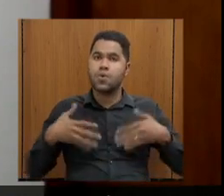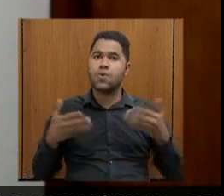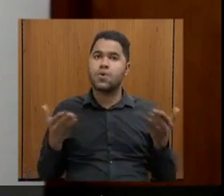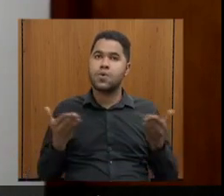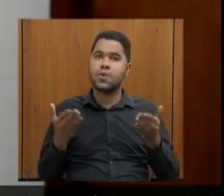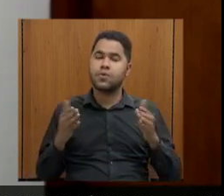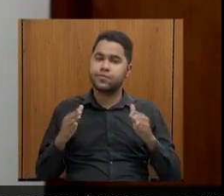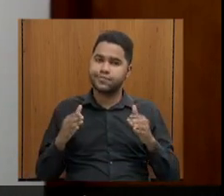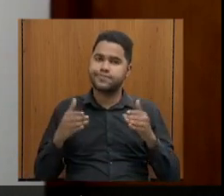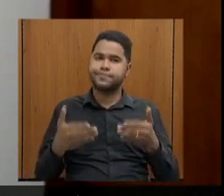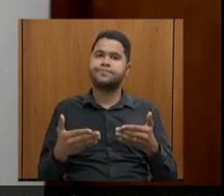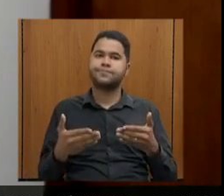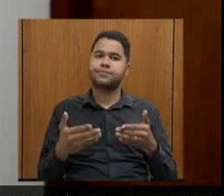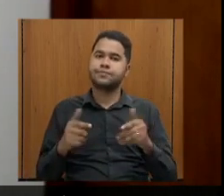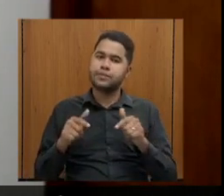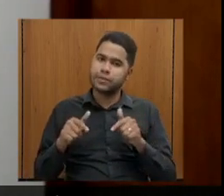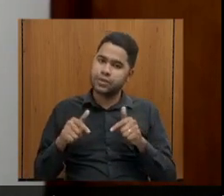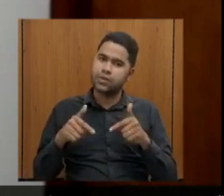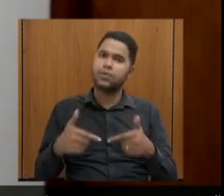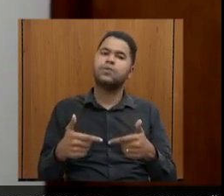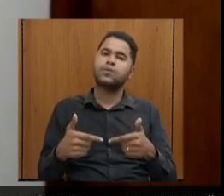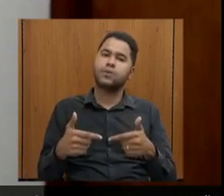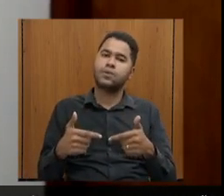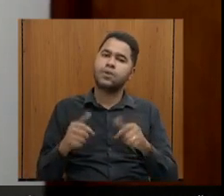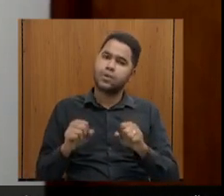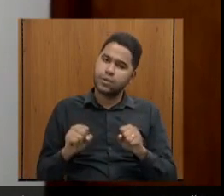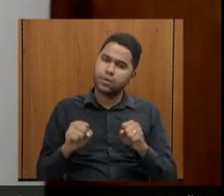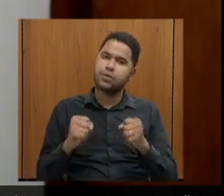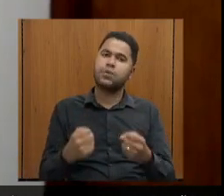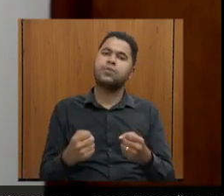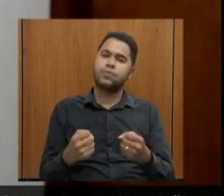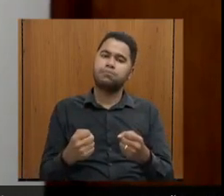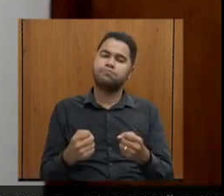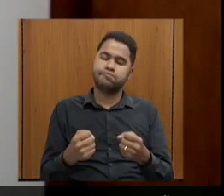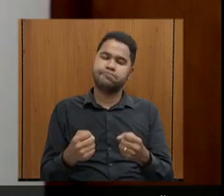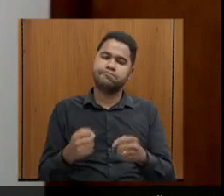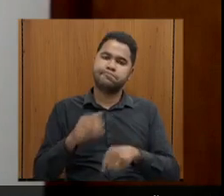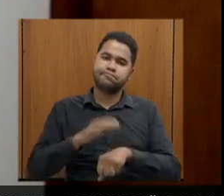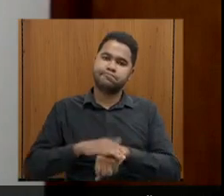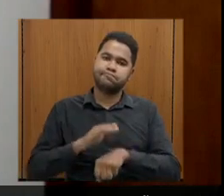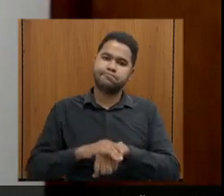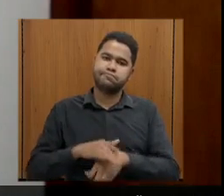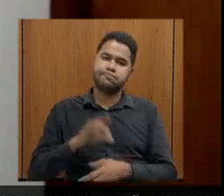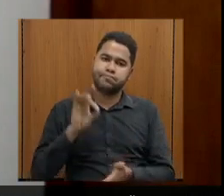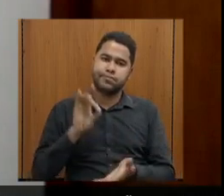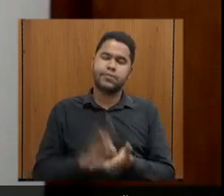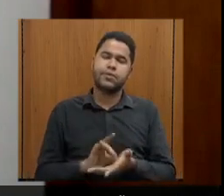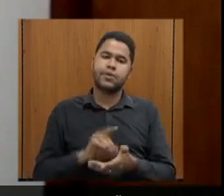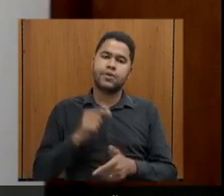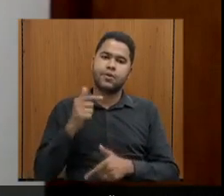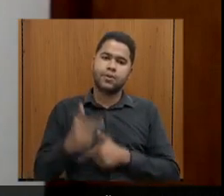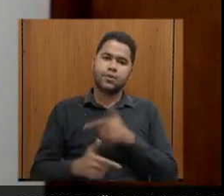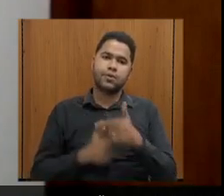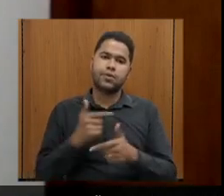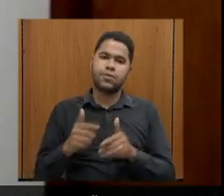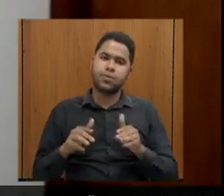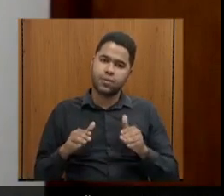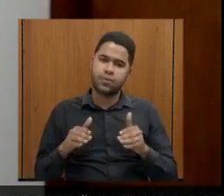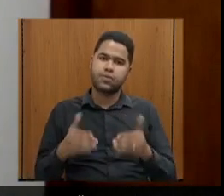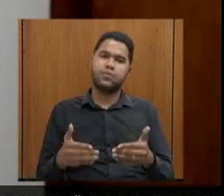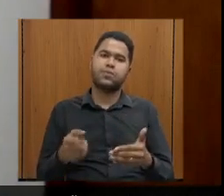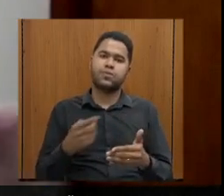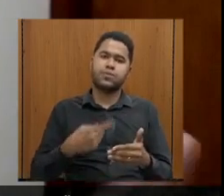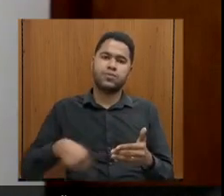dentro ditado na luta no combate na defesa do Bom Combate da Verdade ele trabalho em prol